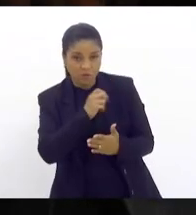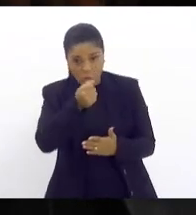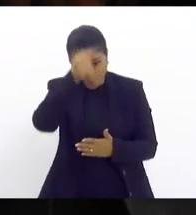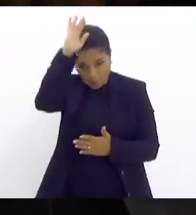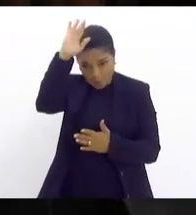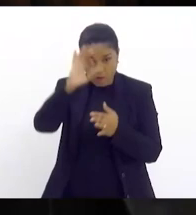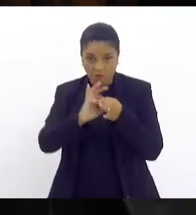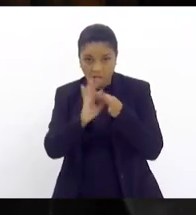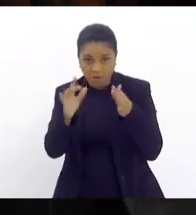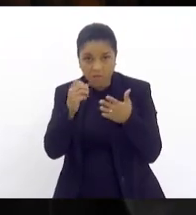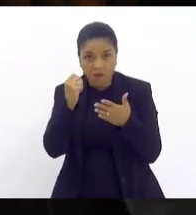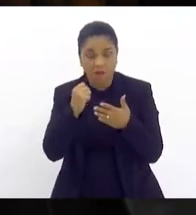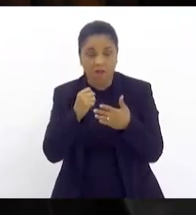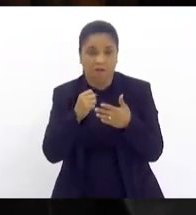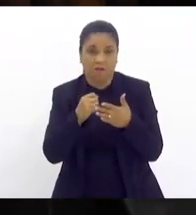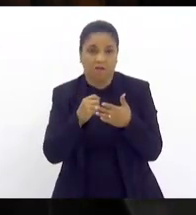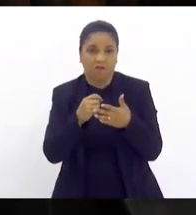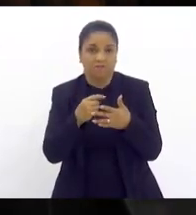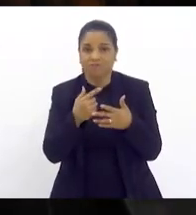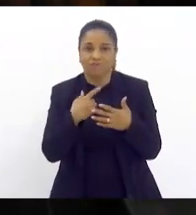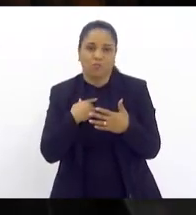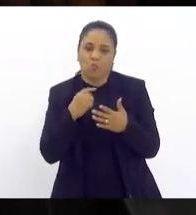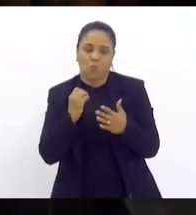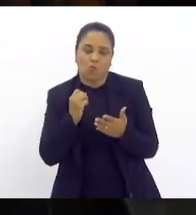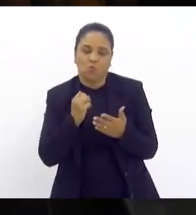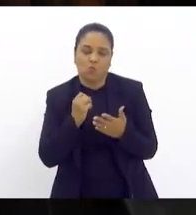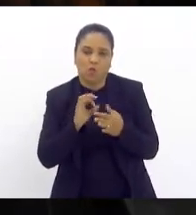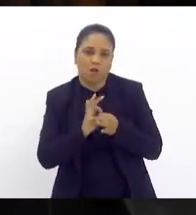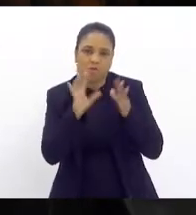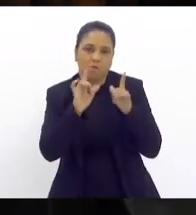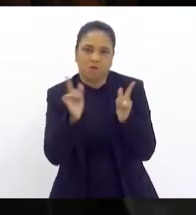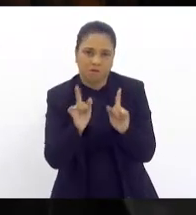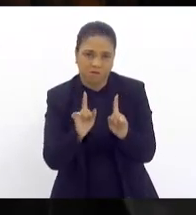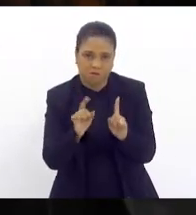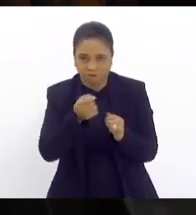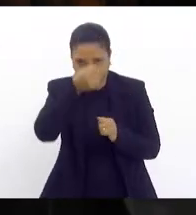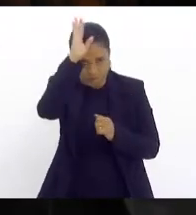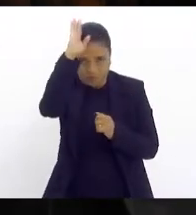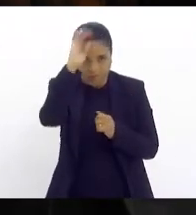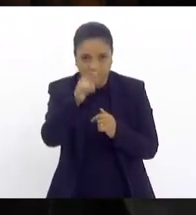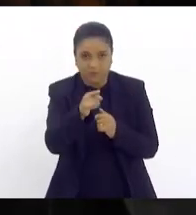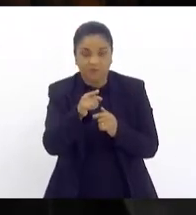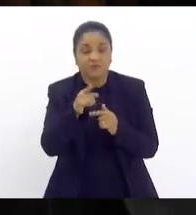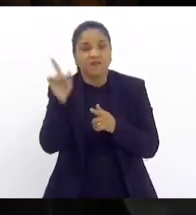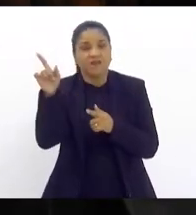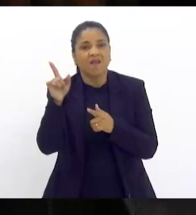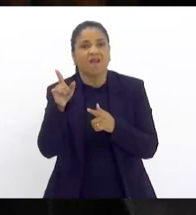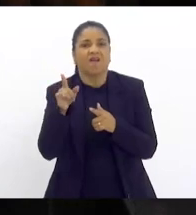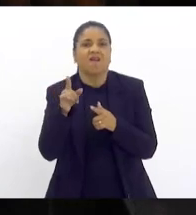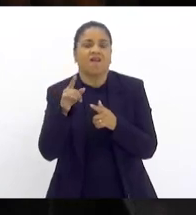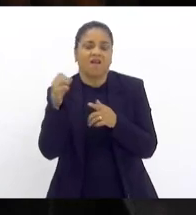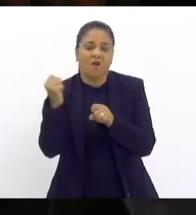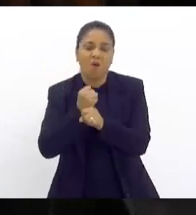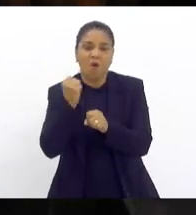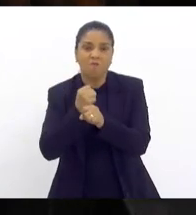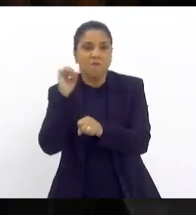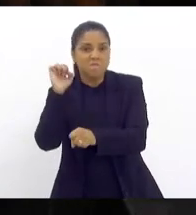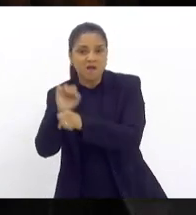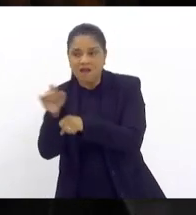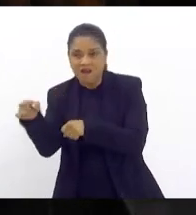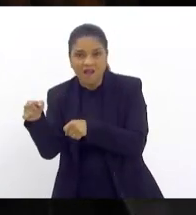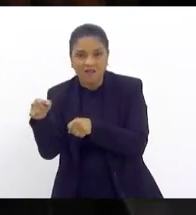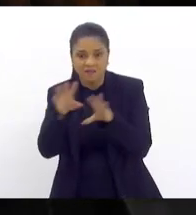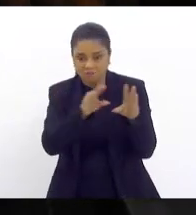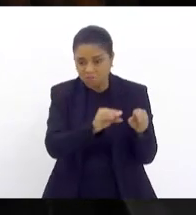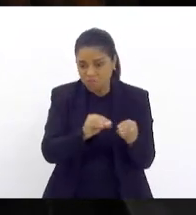autorizaria mas ela já tá lá 20 anos funcionando precáriamente e uma obra parada a